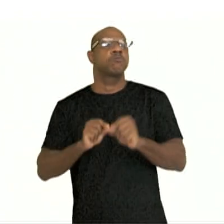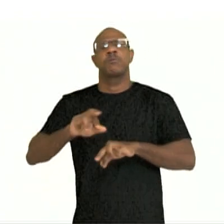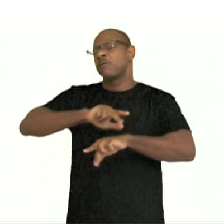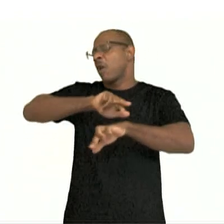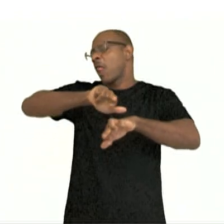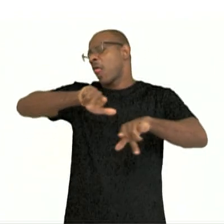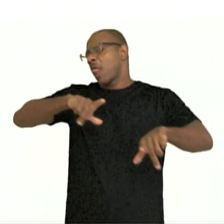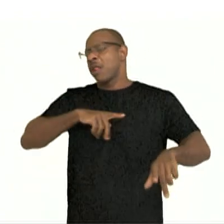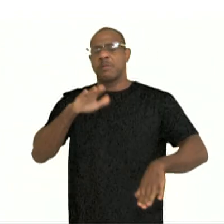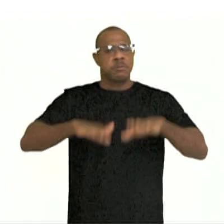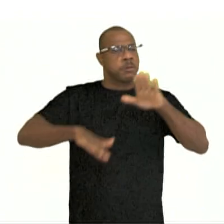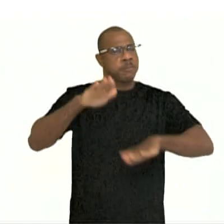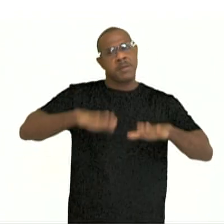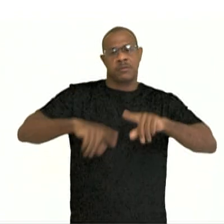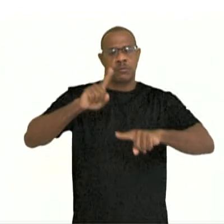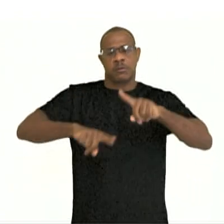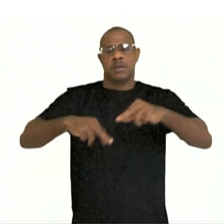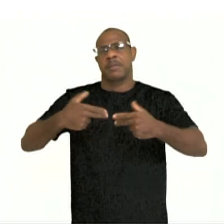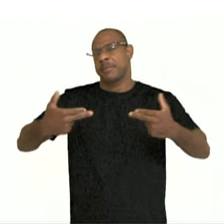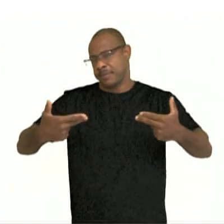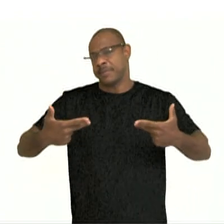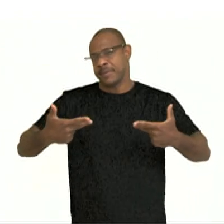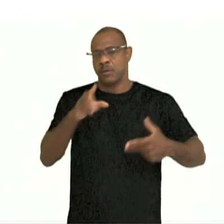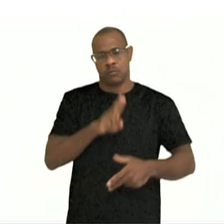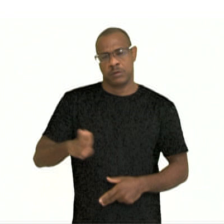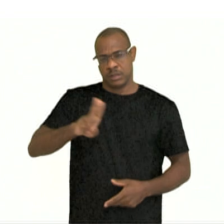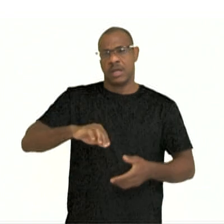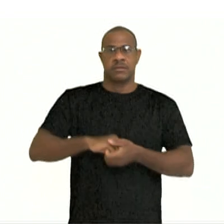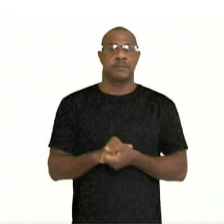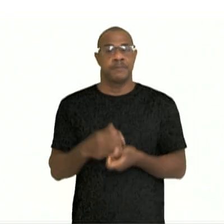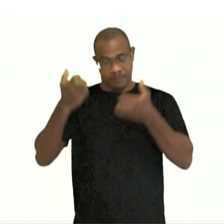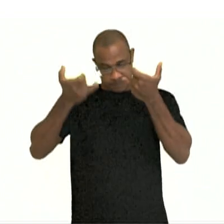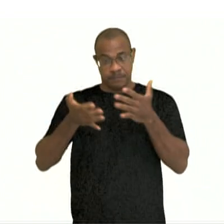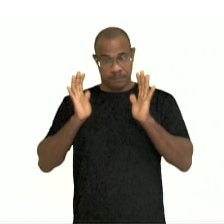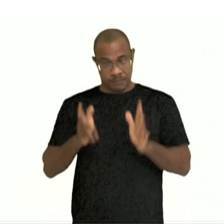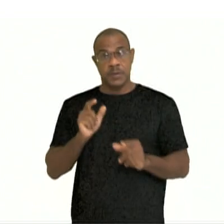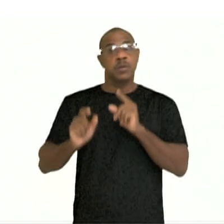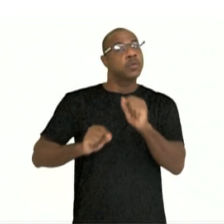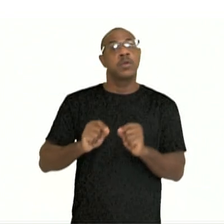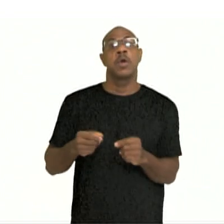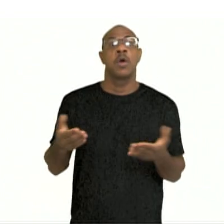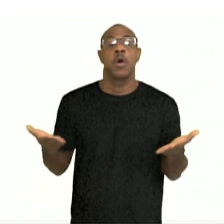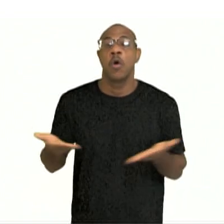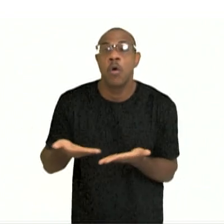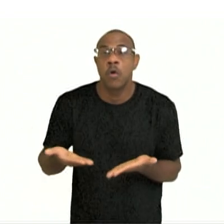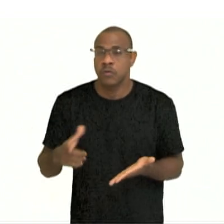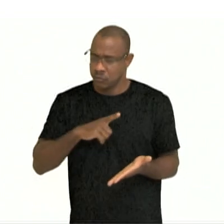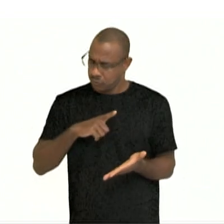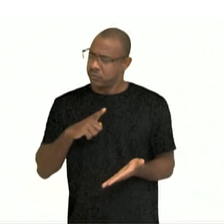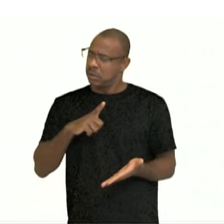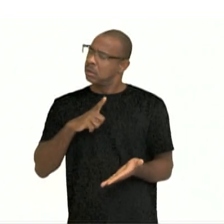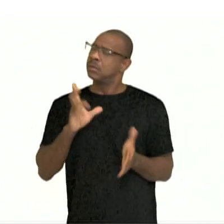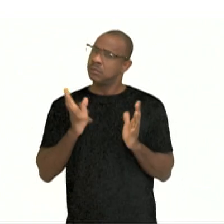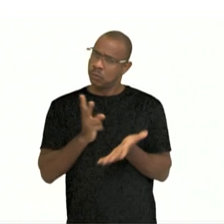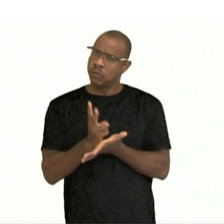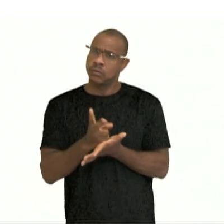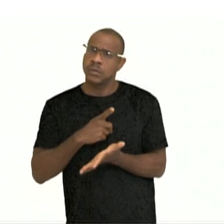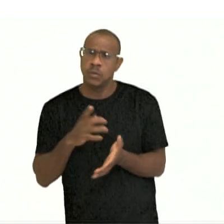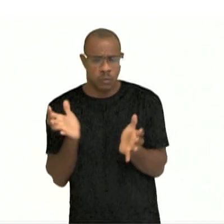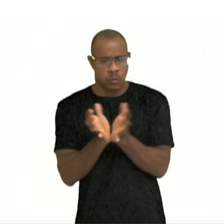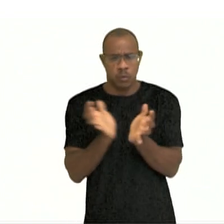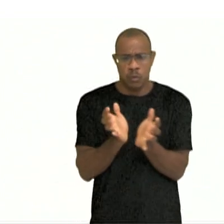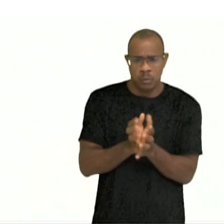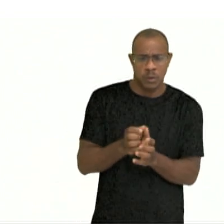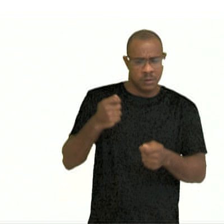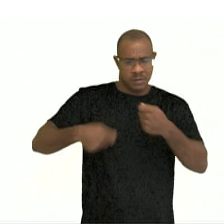de acordo com a matéria-prima utilizada. Então, como eu expliquei a vocês, ainda hoje existem grupos musicais que